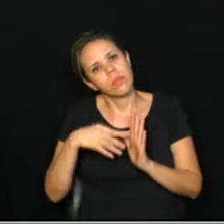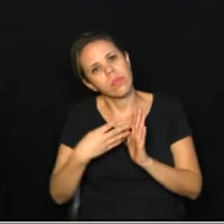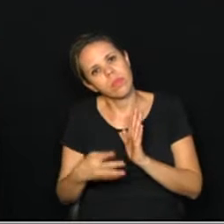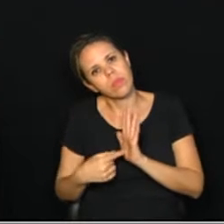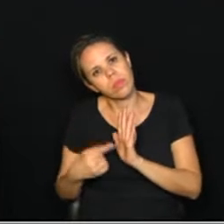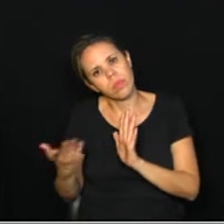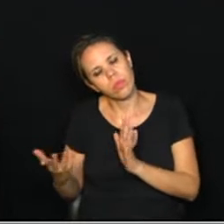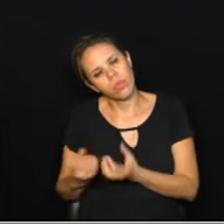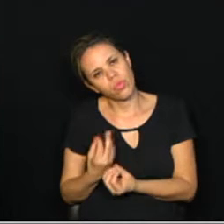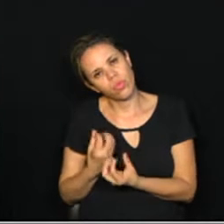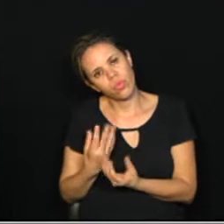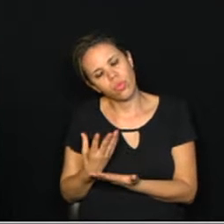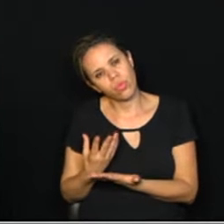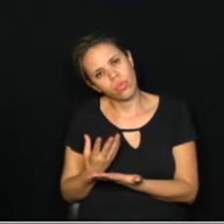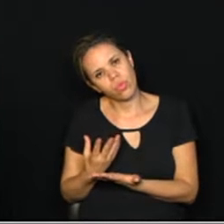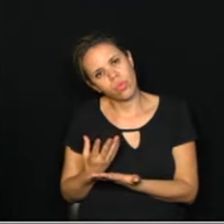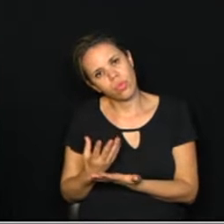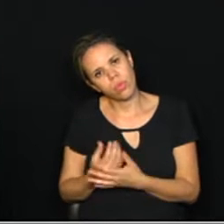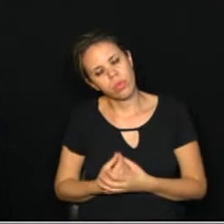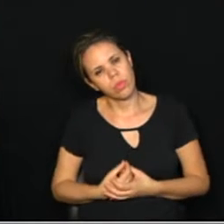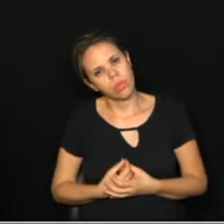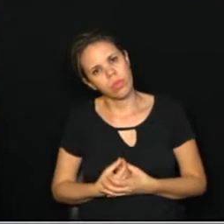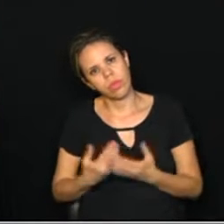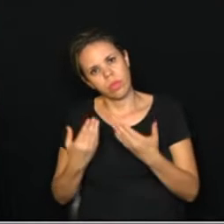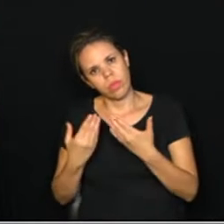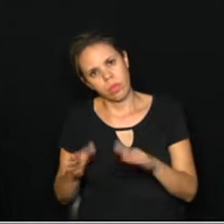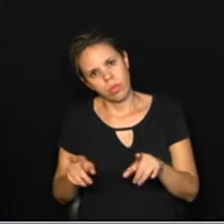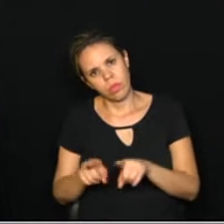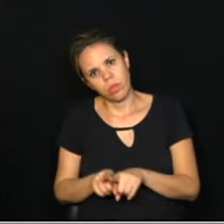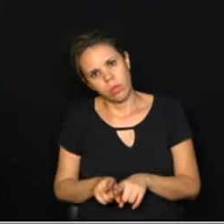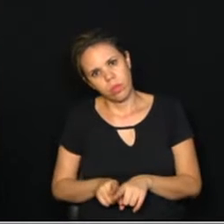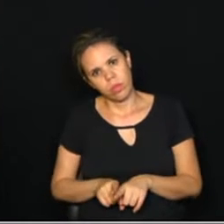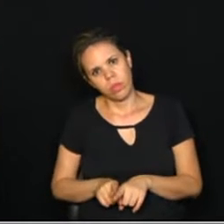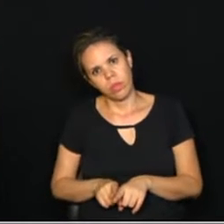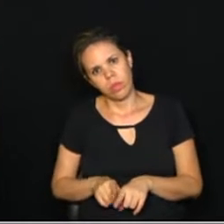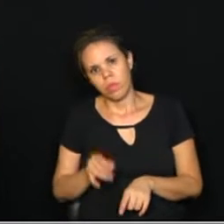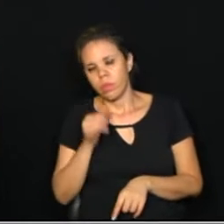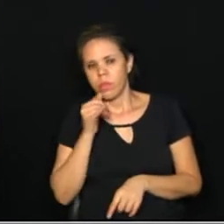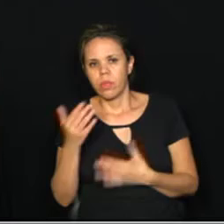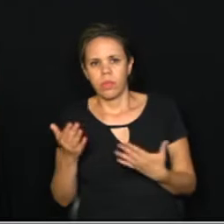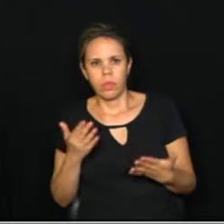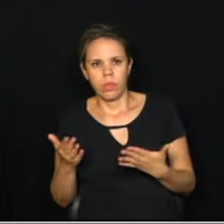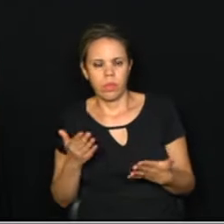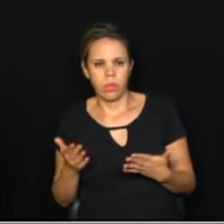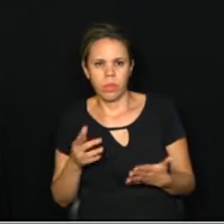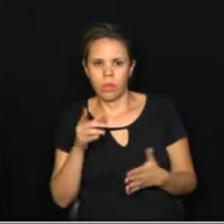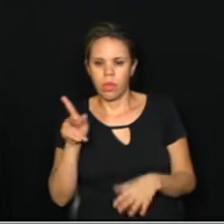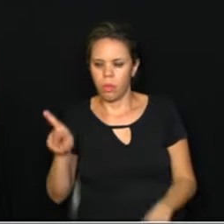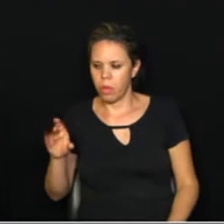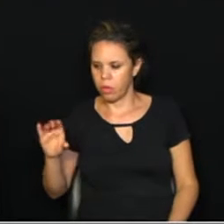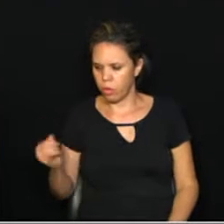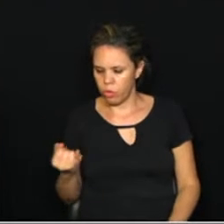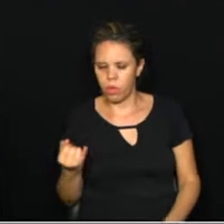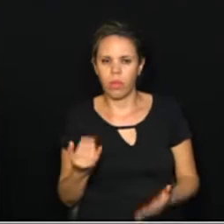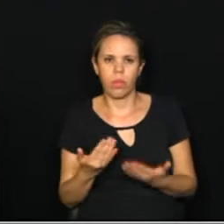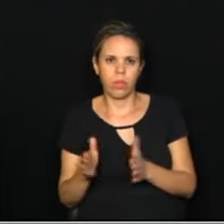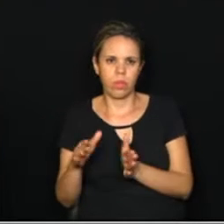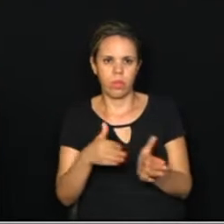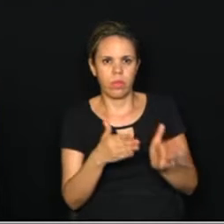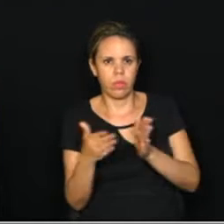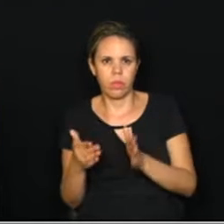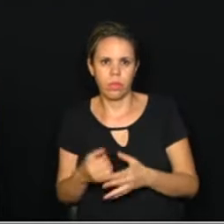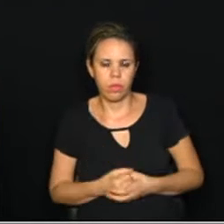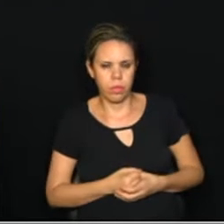planilha de informação das vazões que estão sendo liberadas. Então, para as bacias PCJ hoje estão sendo liberados